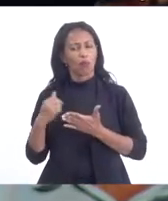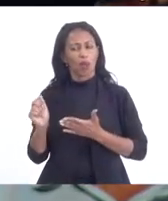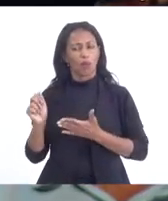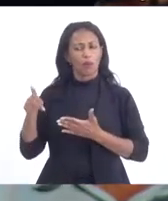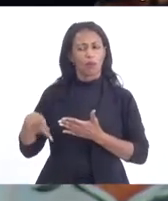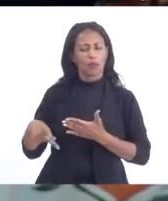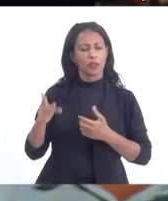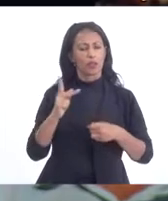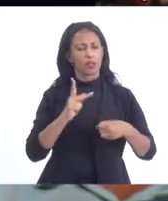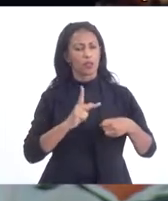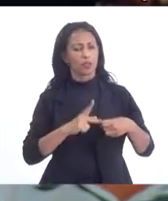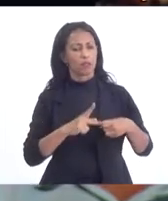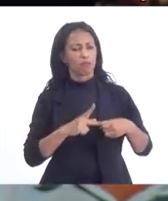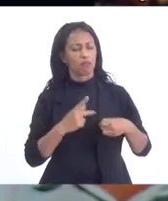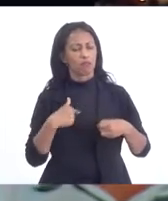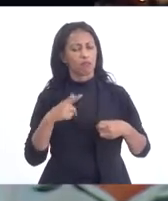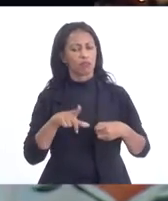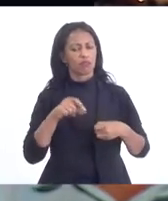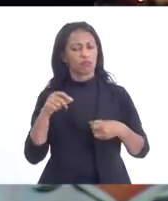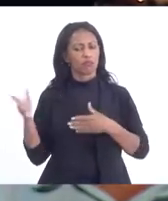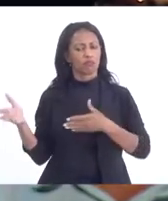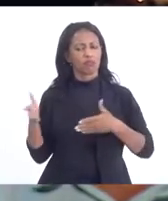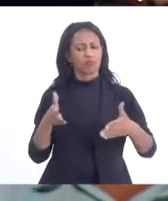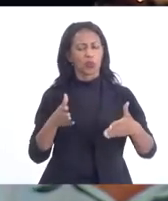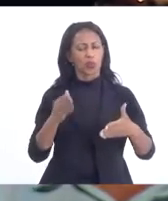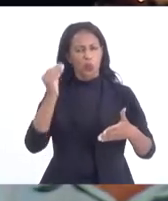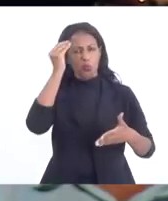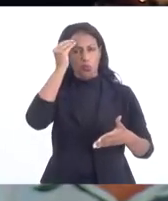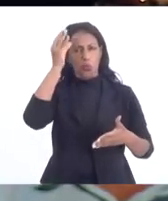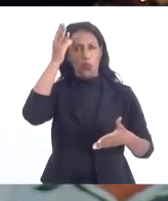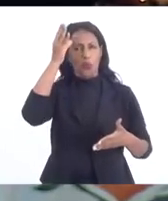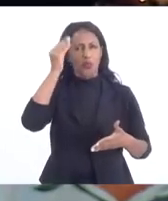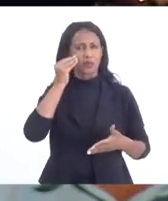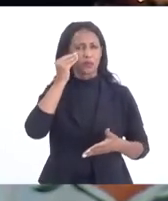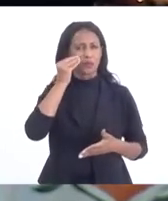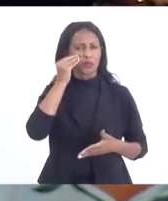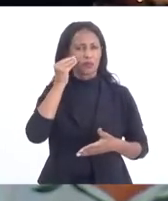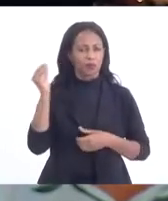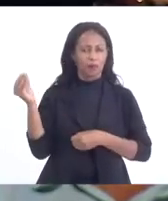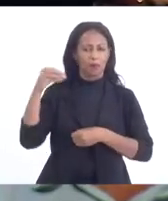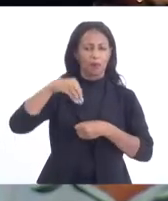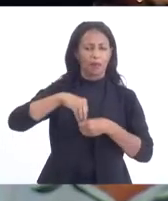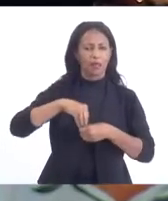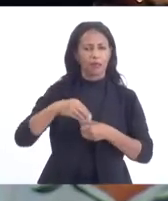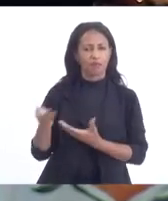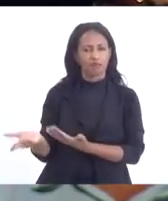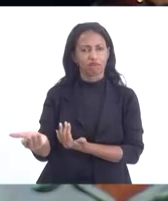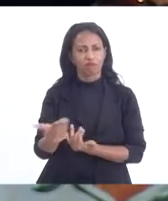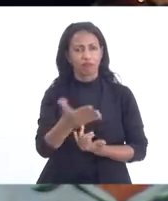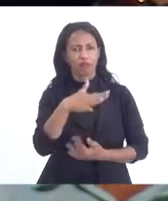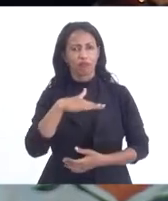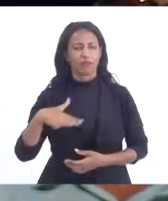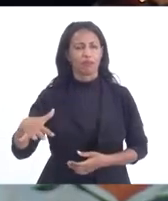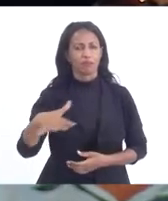da Petrobras, preferi vir trazer o meu conhecimento, minha experiência para a juventude aqui da